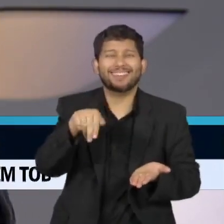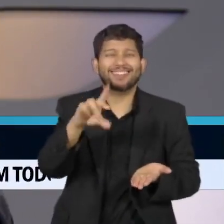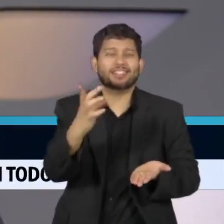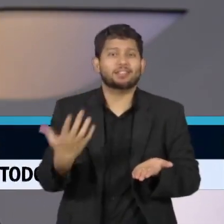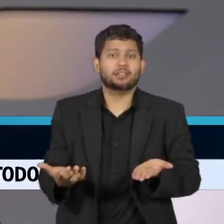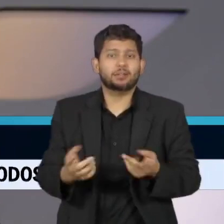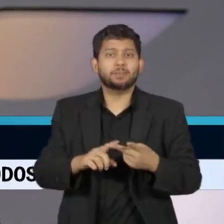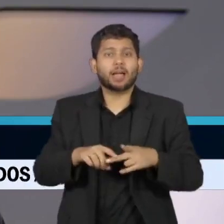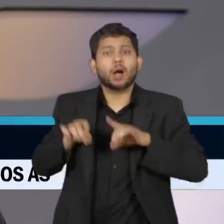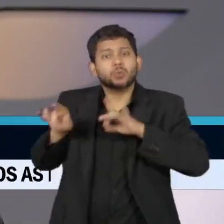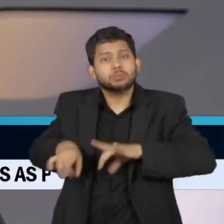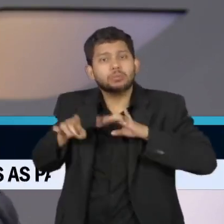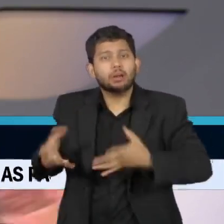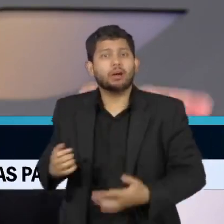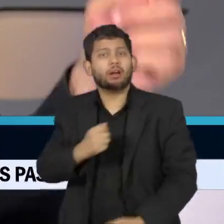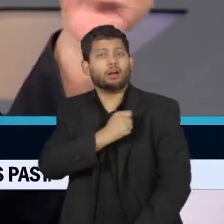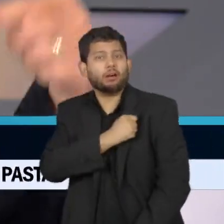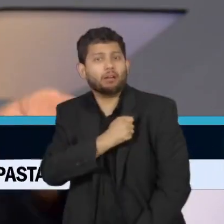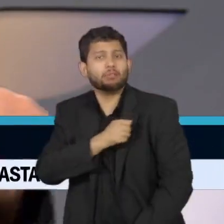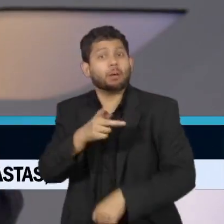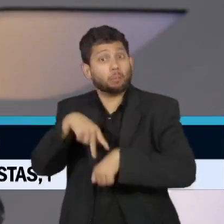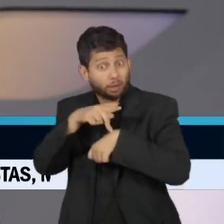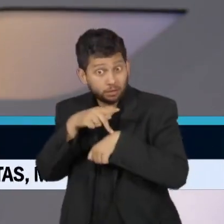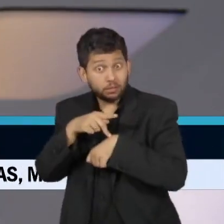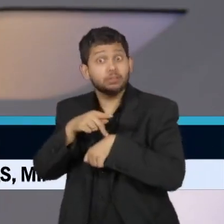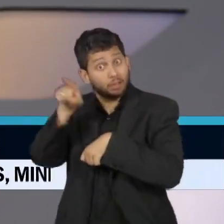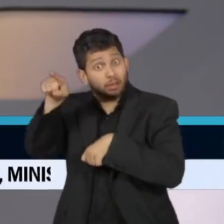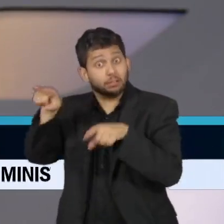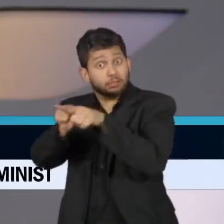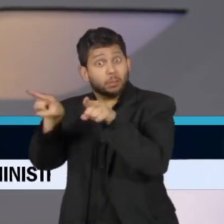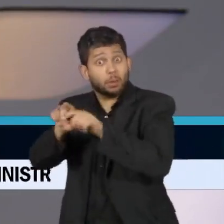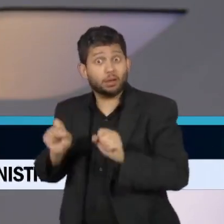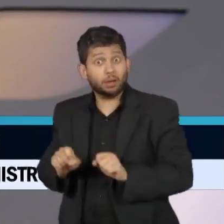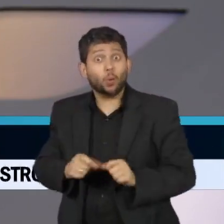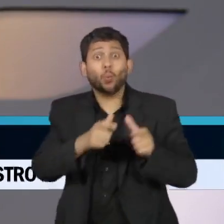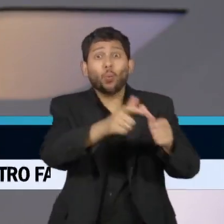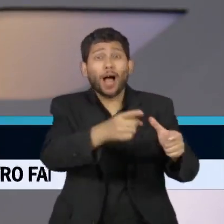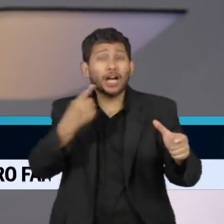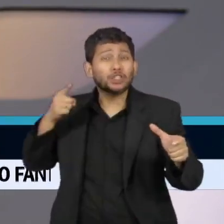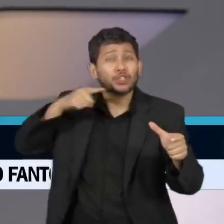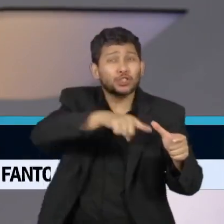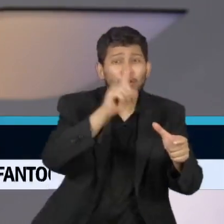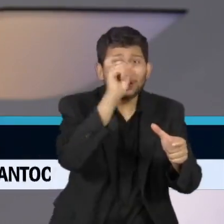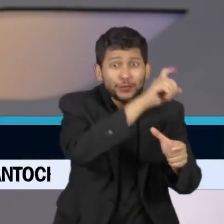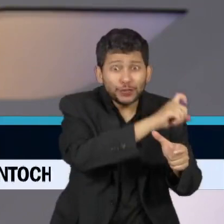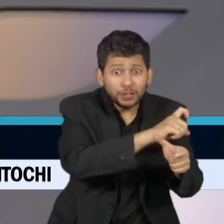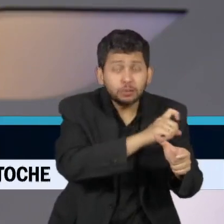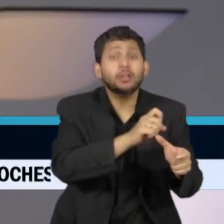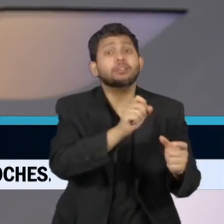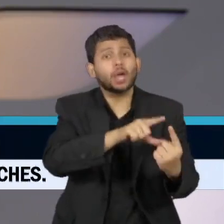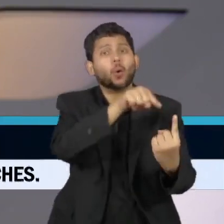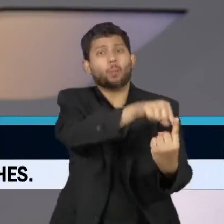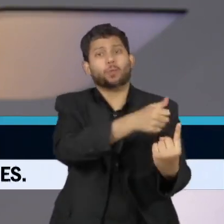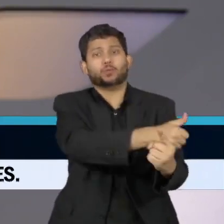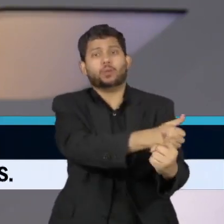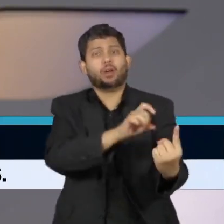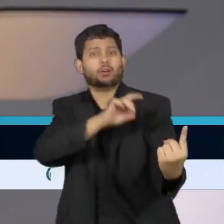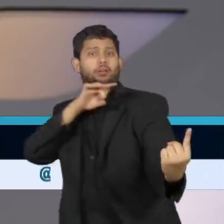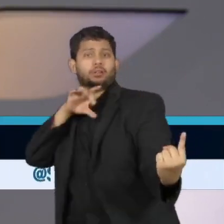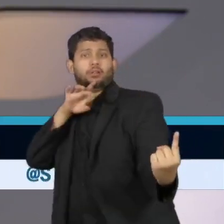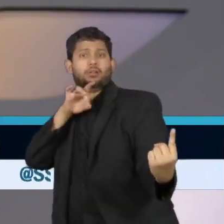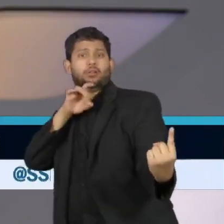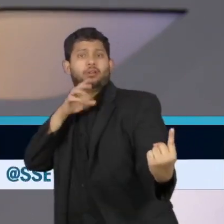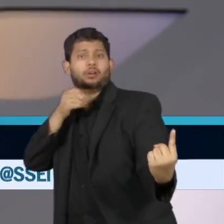como a Austrália, como o Canadá, que nas áreas remotas que eles possuem, permitem esse tipo de atividade, e você tem que ter uma